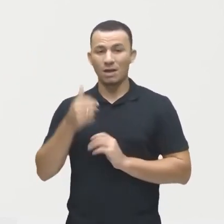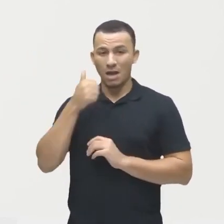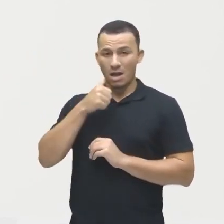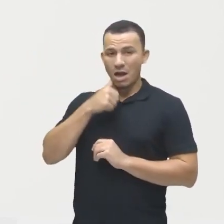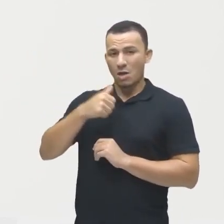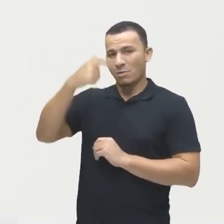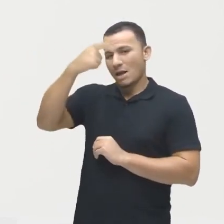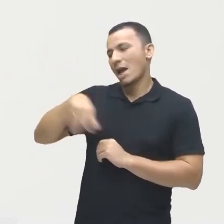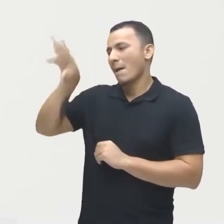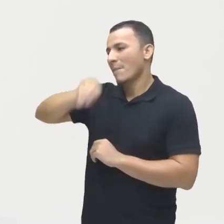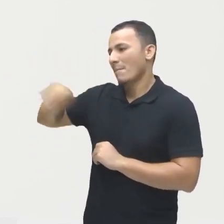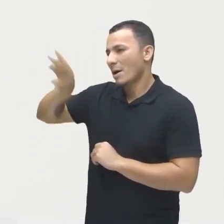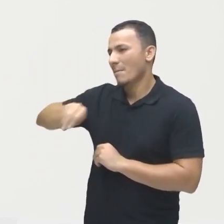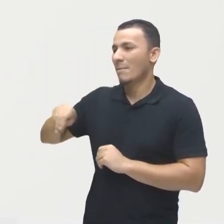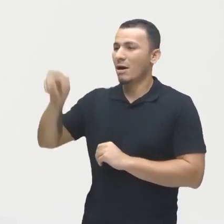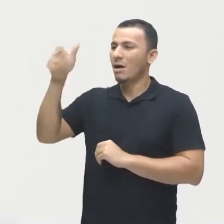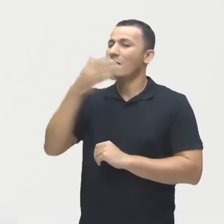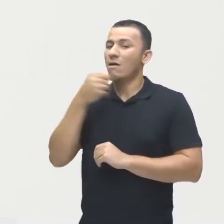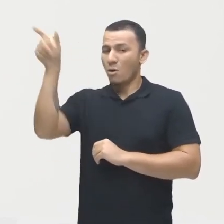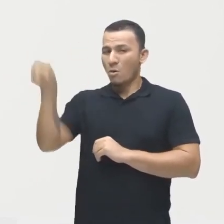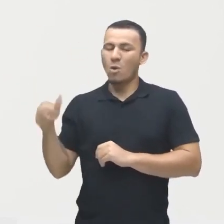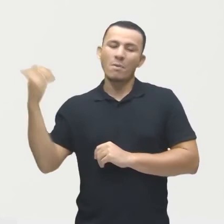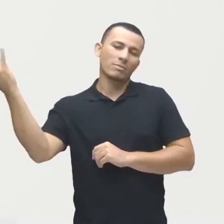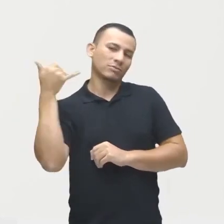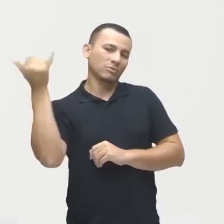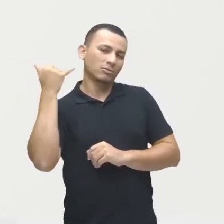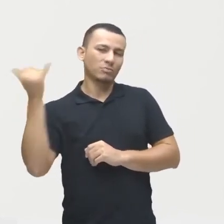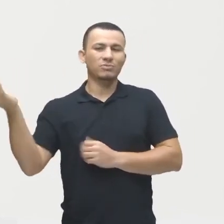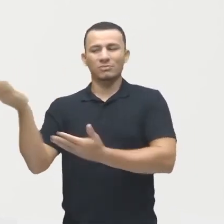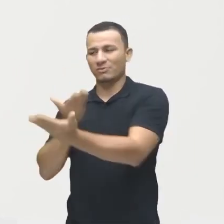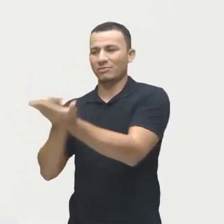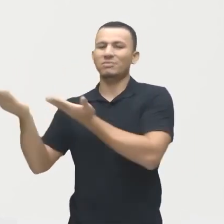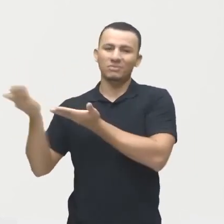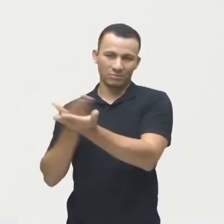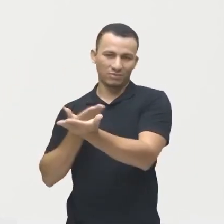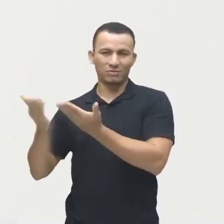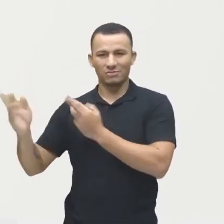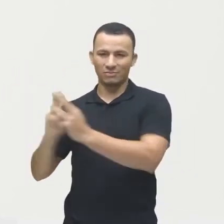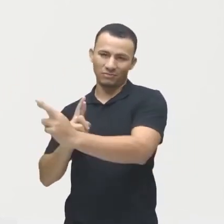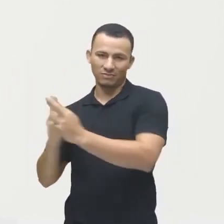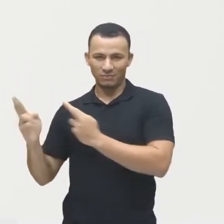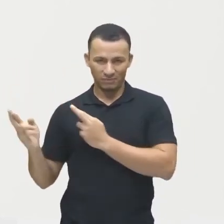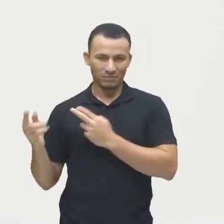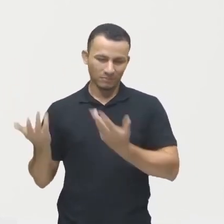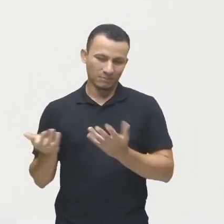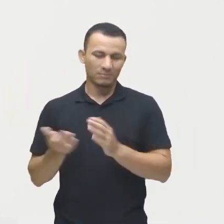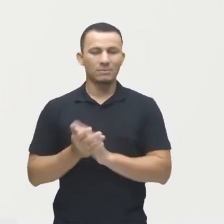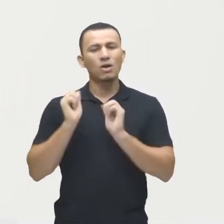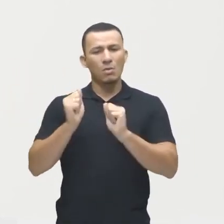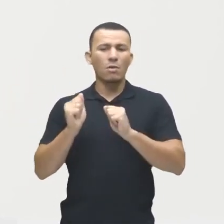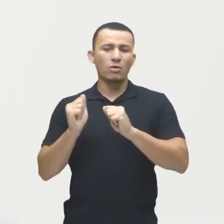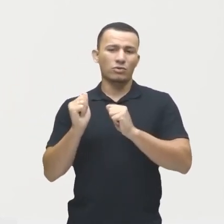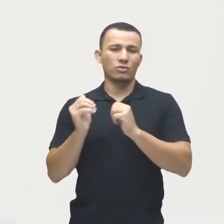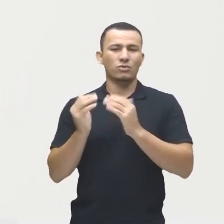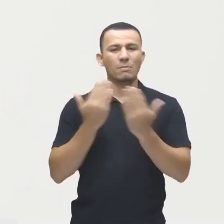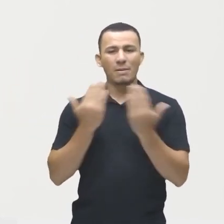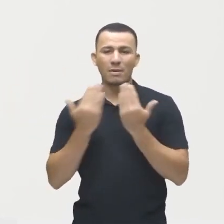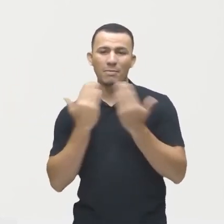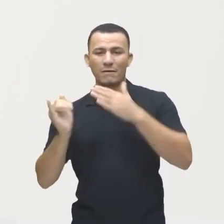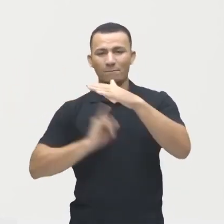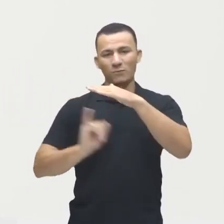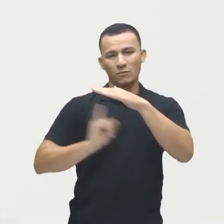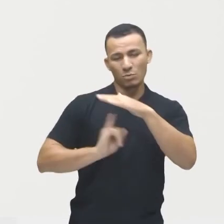deu retorno, ele respondeu e assim sucessivamente. Pode ser uma conversa informal, que a gente diz aqui que é a